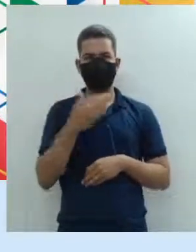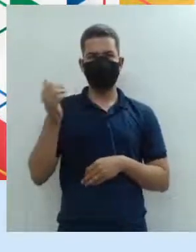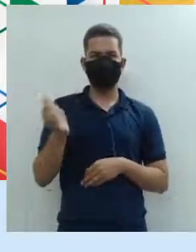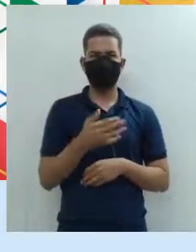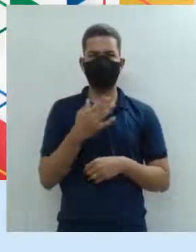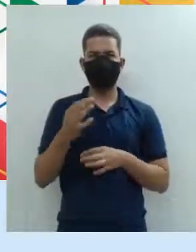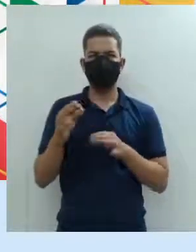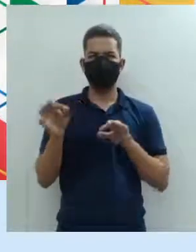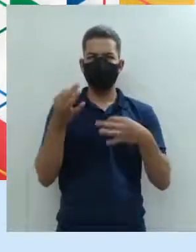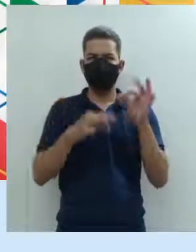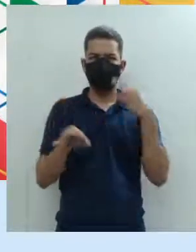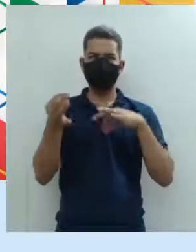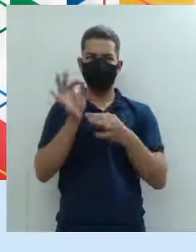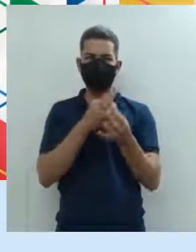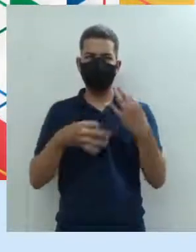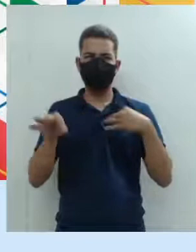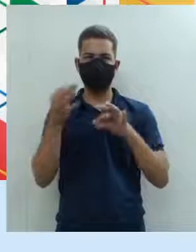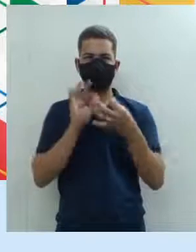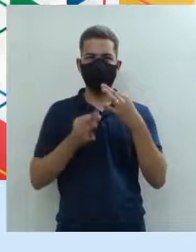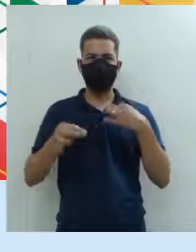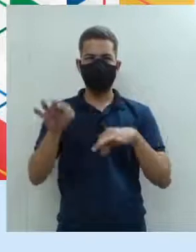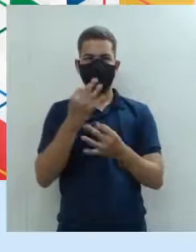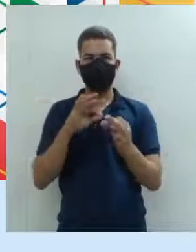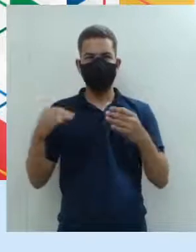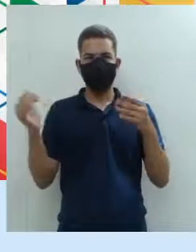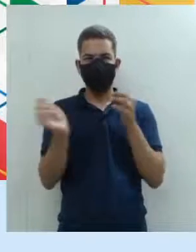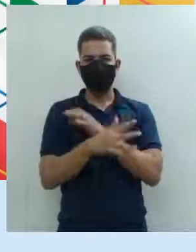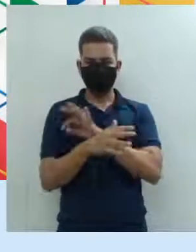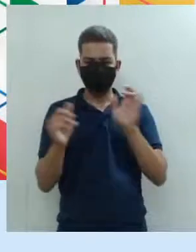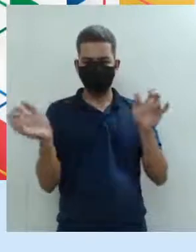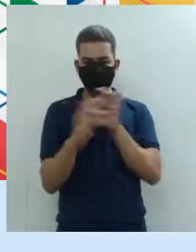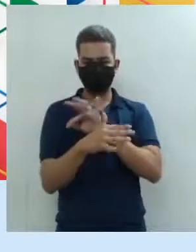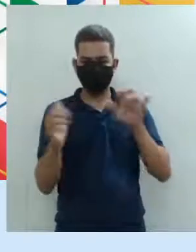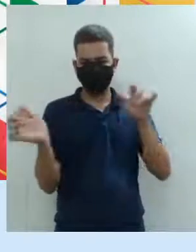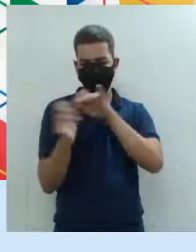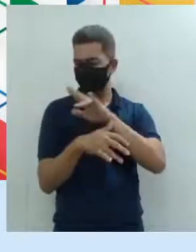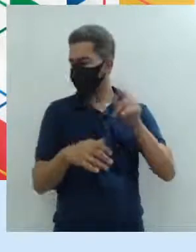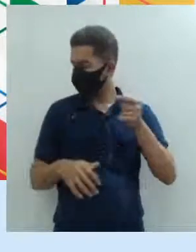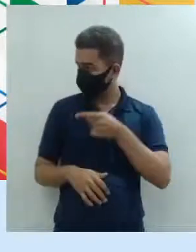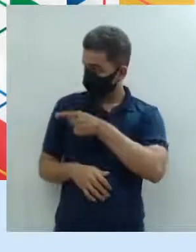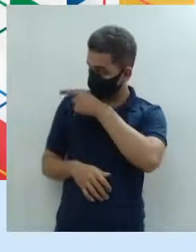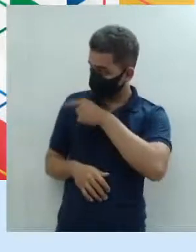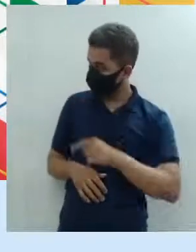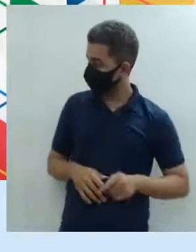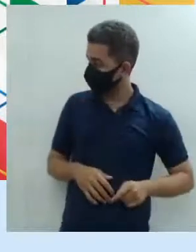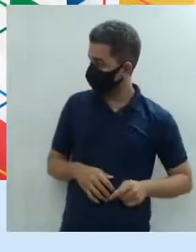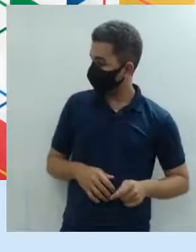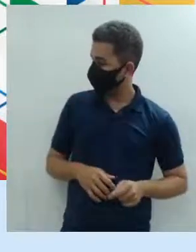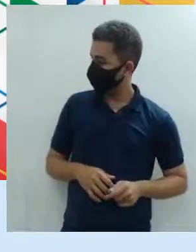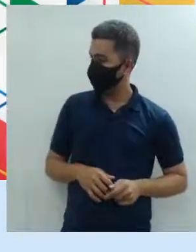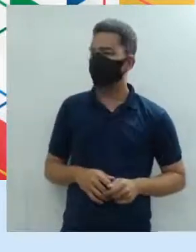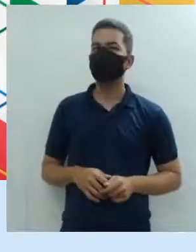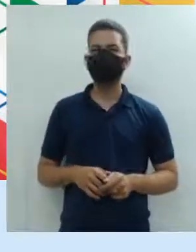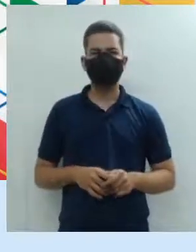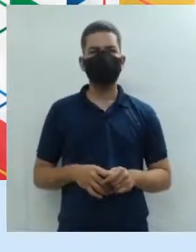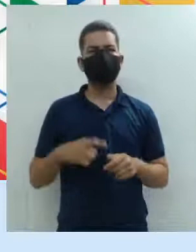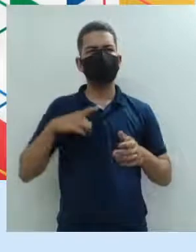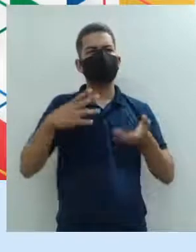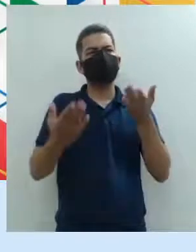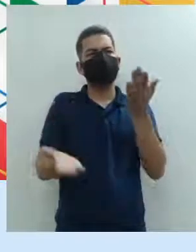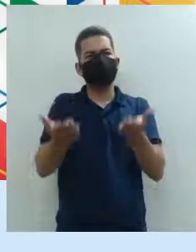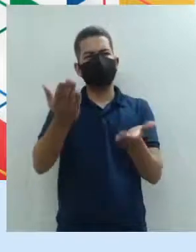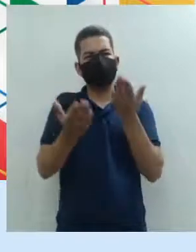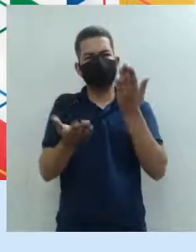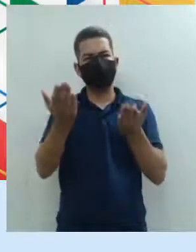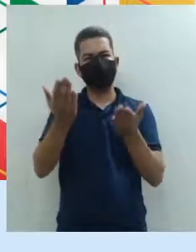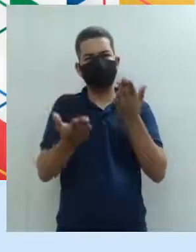as partículas vão começar a se agitar mais e mais, uma vai agitando a outra, de maneira com que o meu corpo vai se estabelecer ali em uma